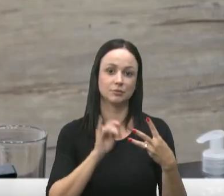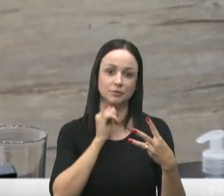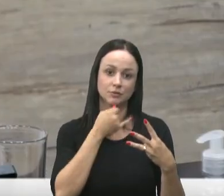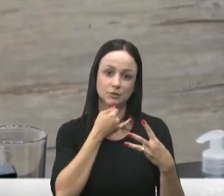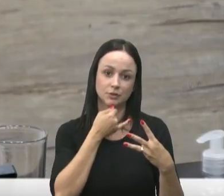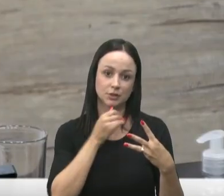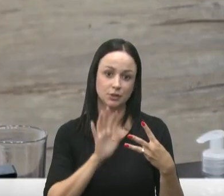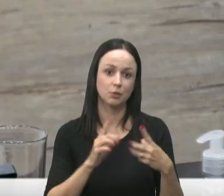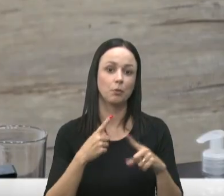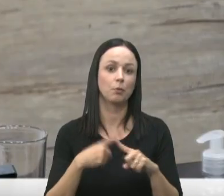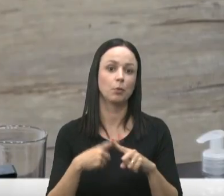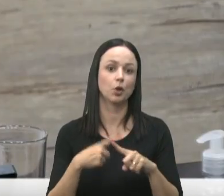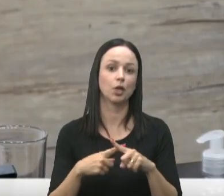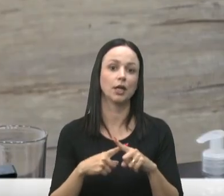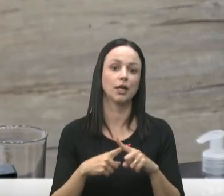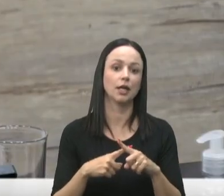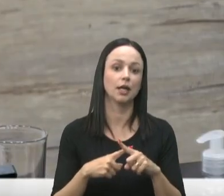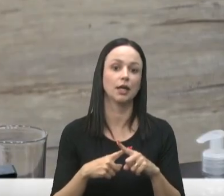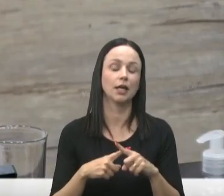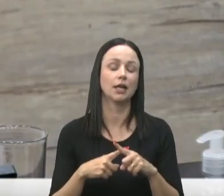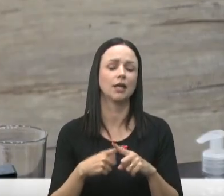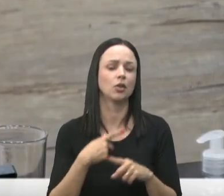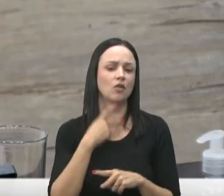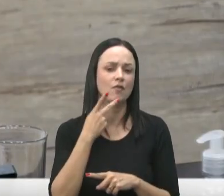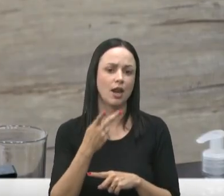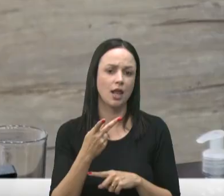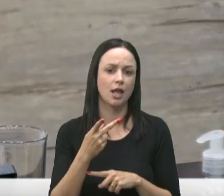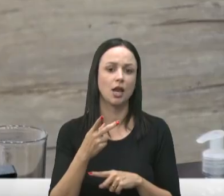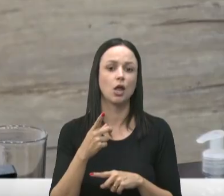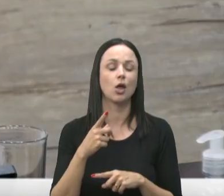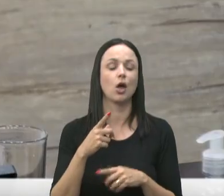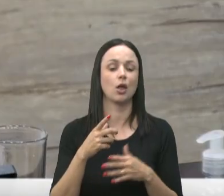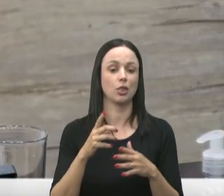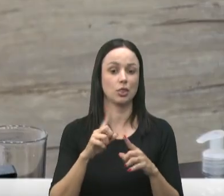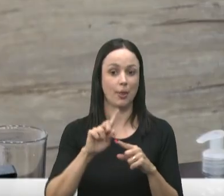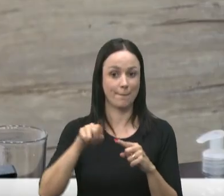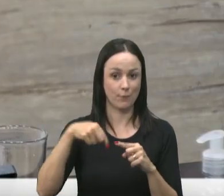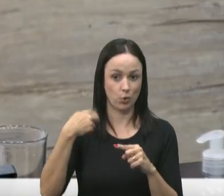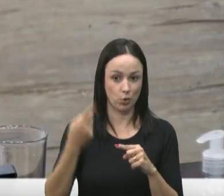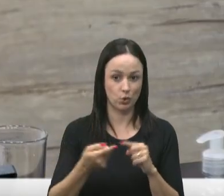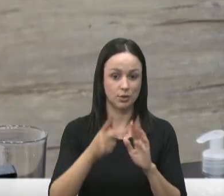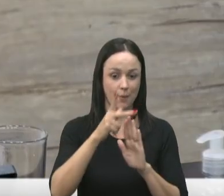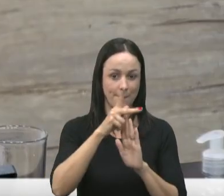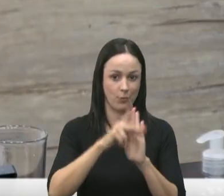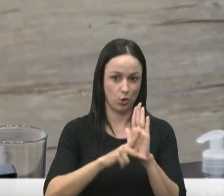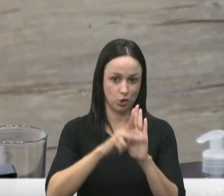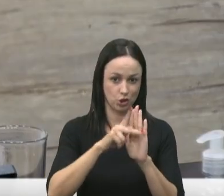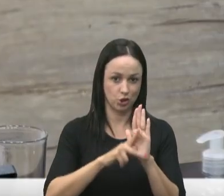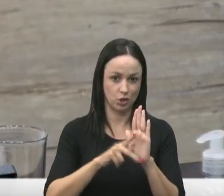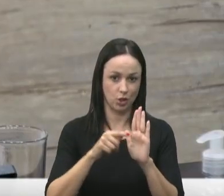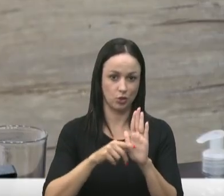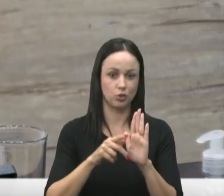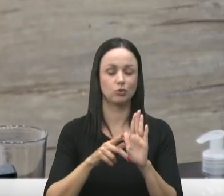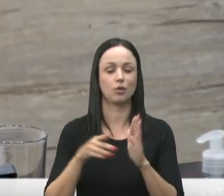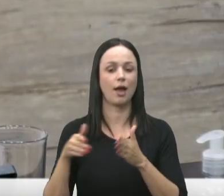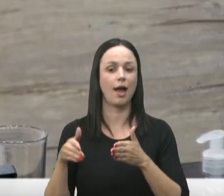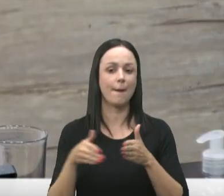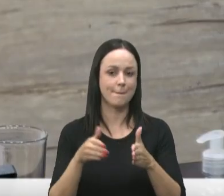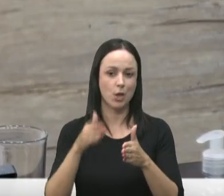real. Nós vamos levar este projeto, né, o caminho normal